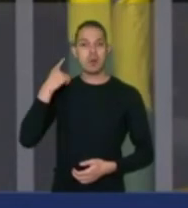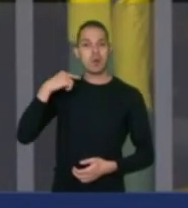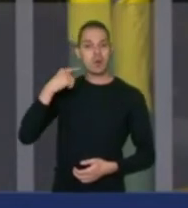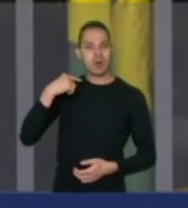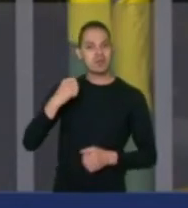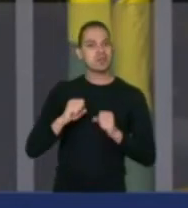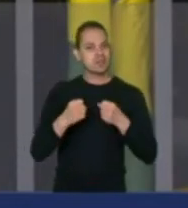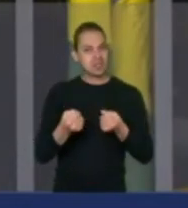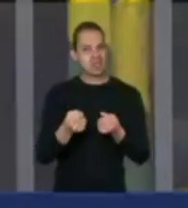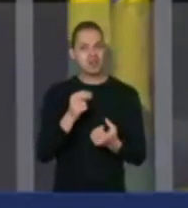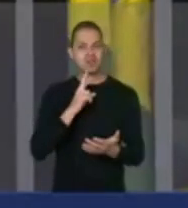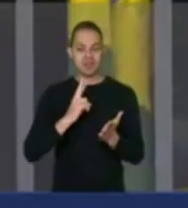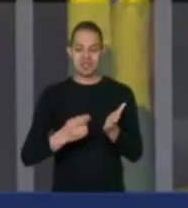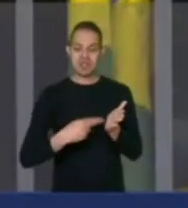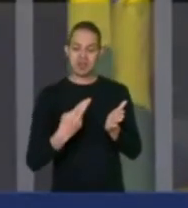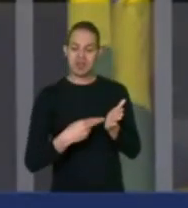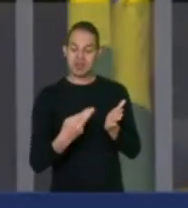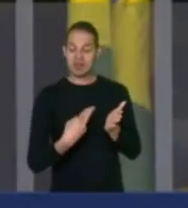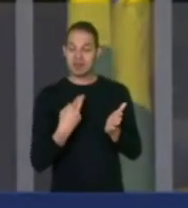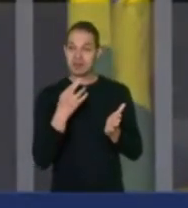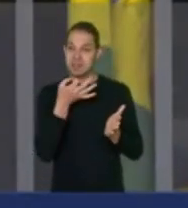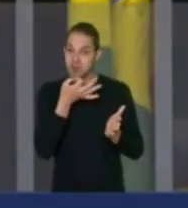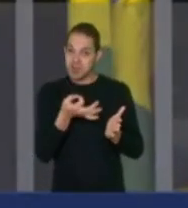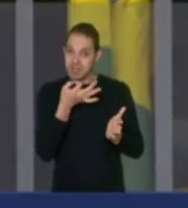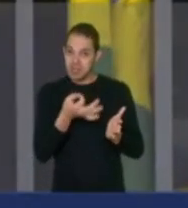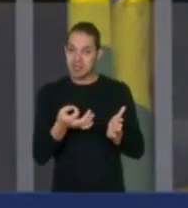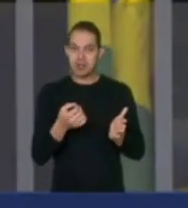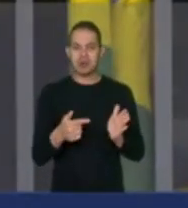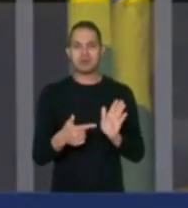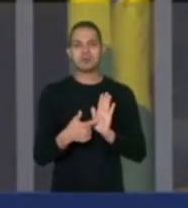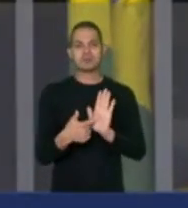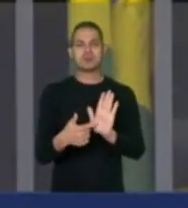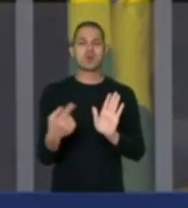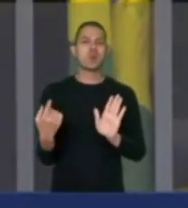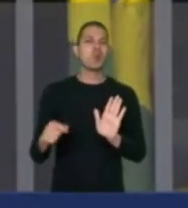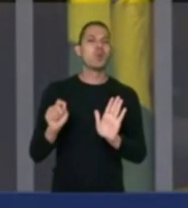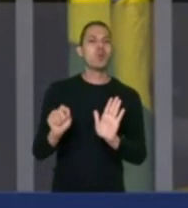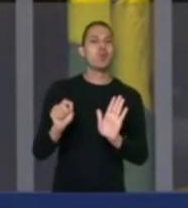advogado que defendeu a revista Cruzoé, is the driver of